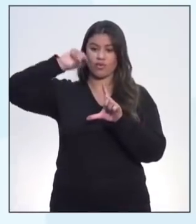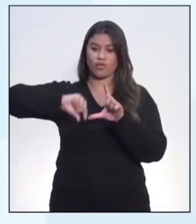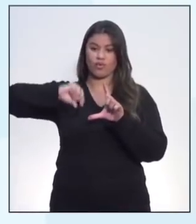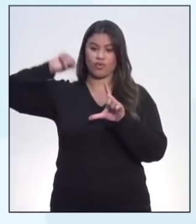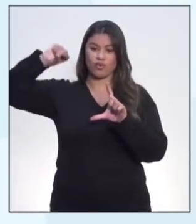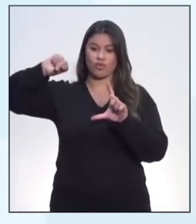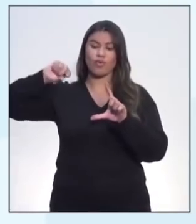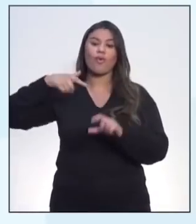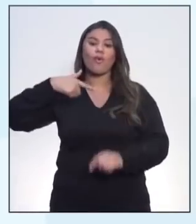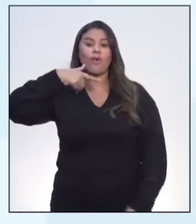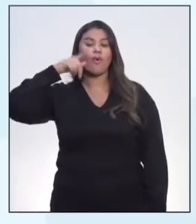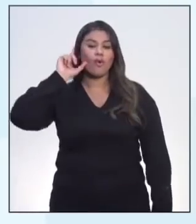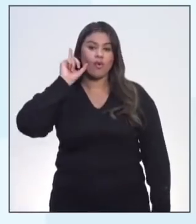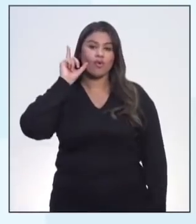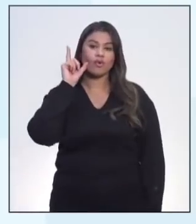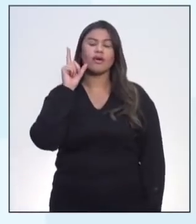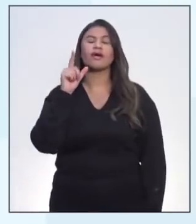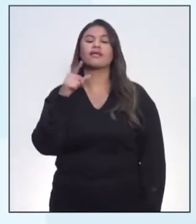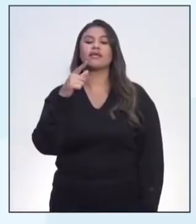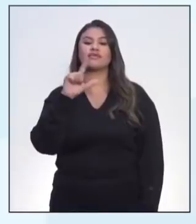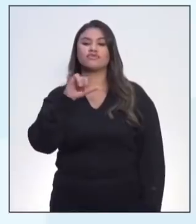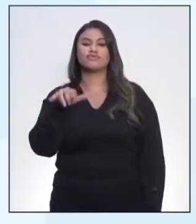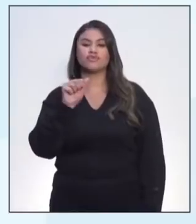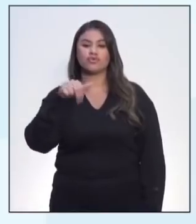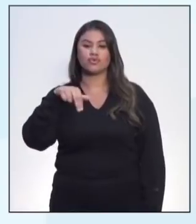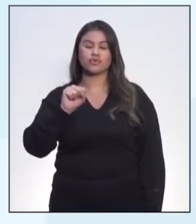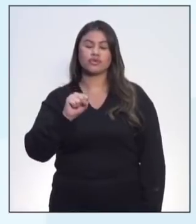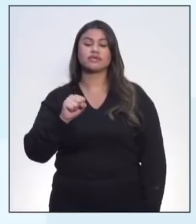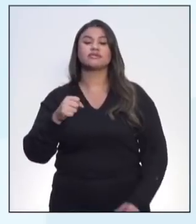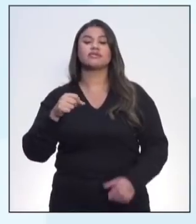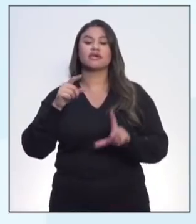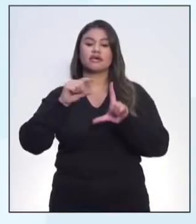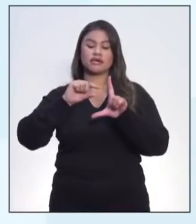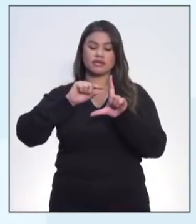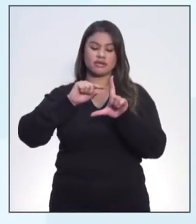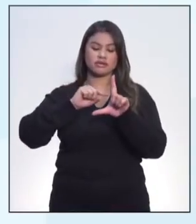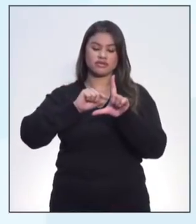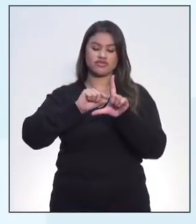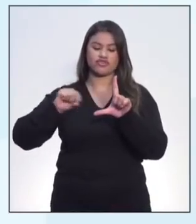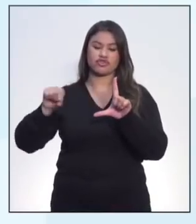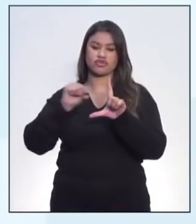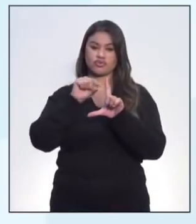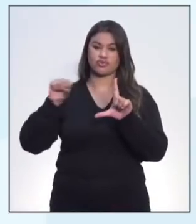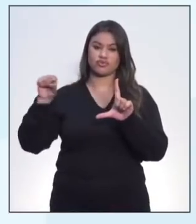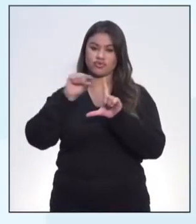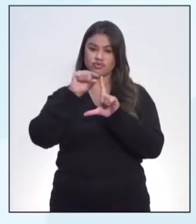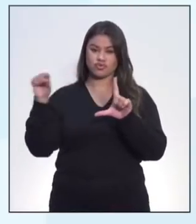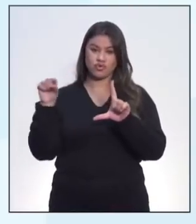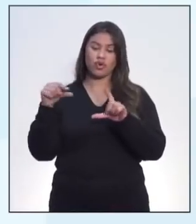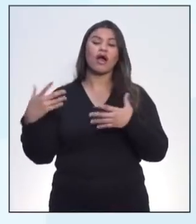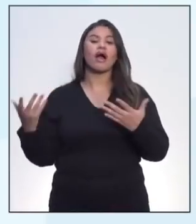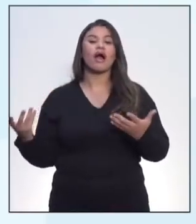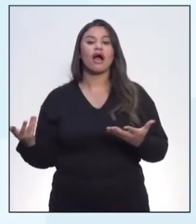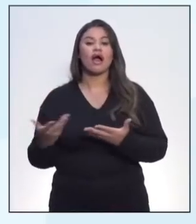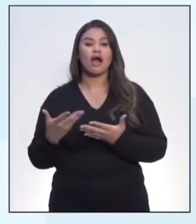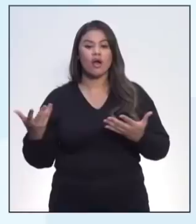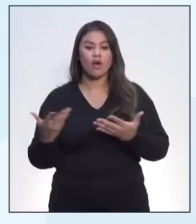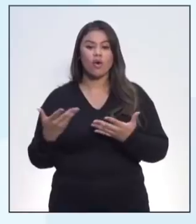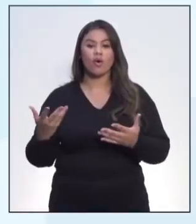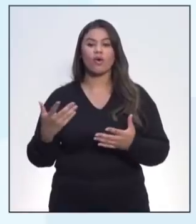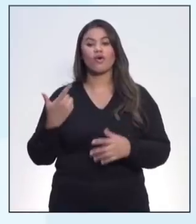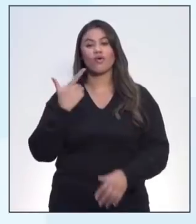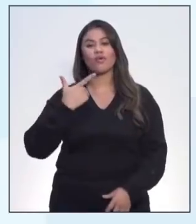Jonas trabalharam gráfico de setores. Não é isso? E hoje nós vamos trabalhar um tipo de gráfico muito interessante,